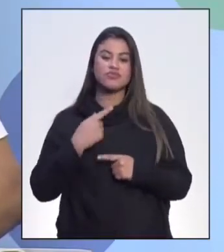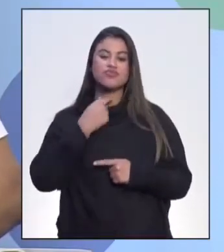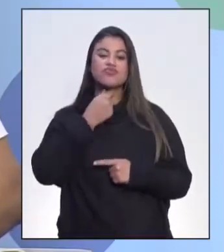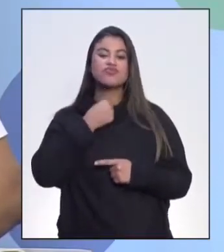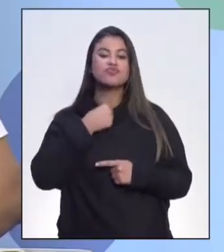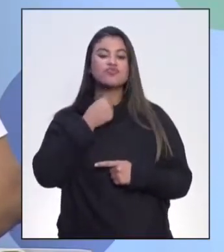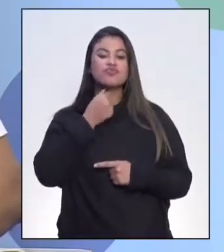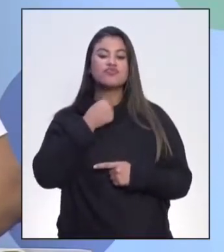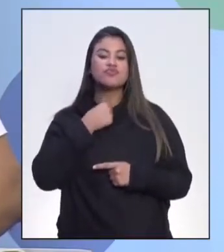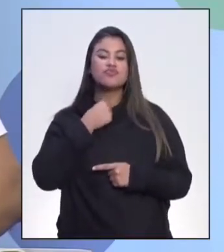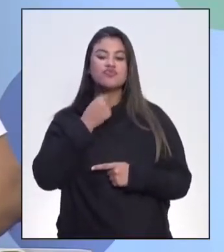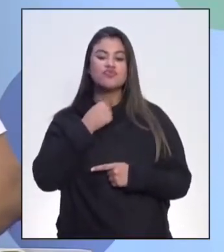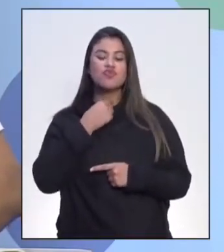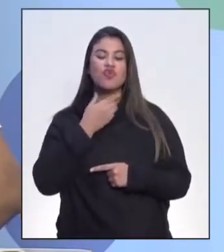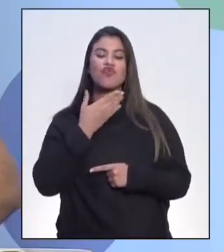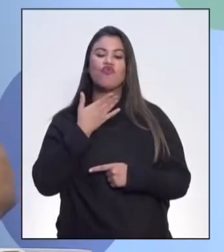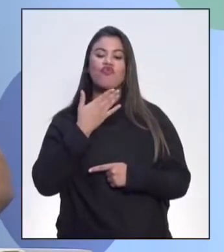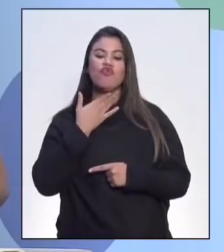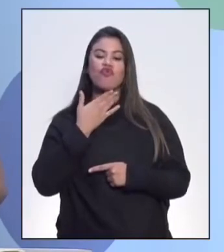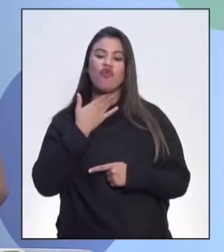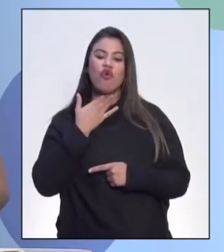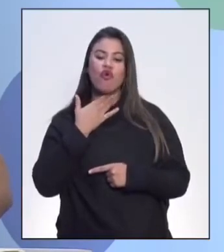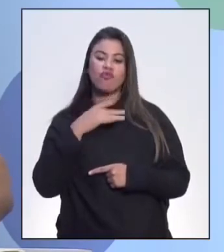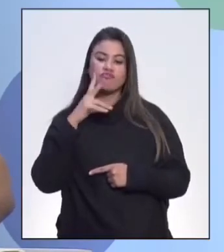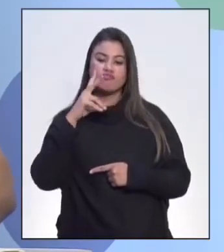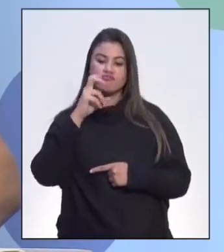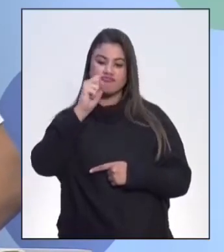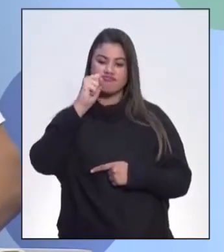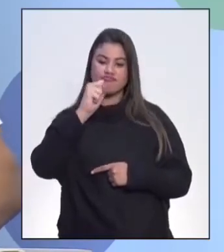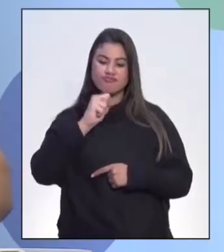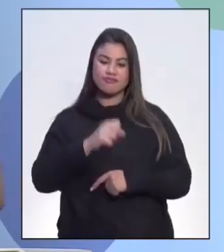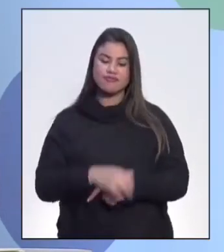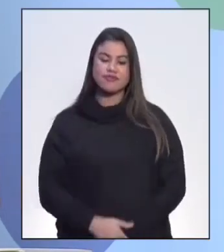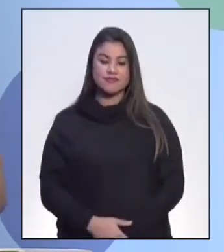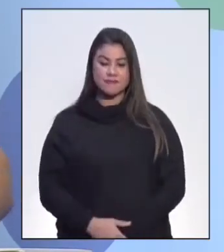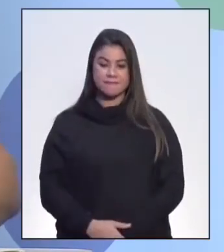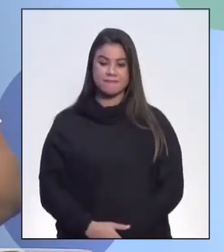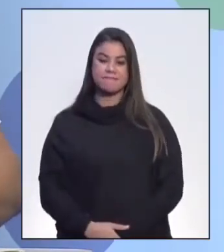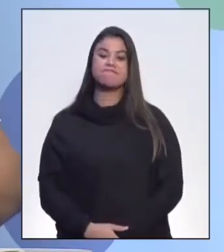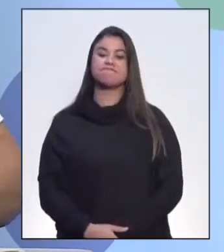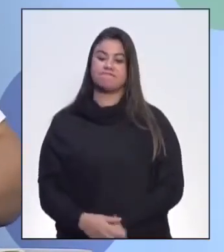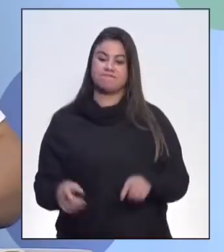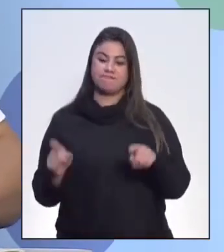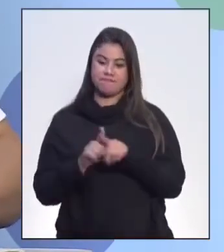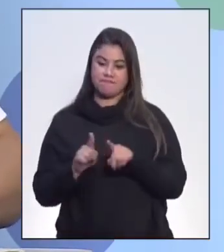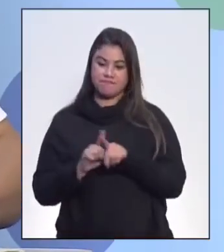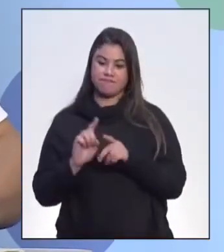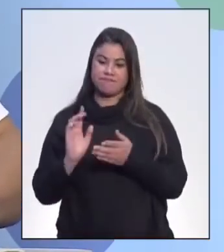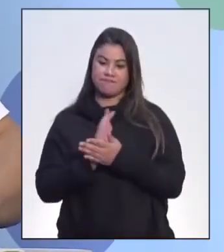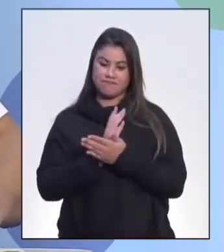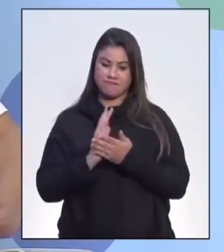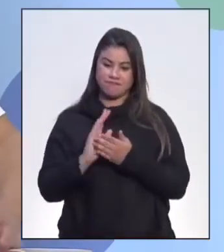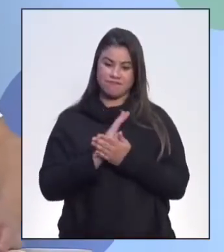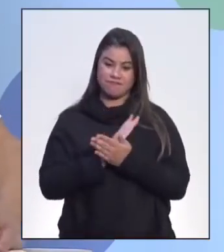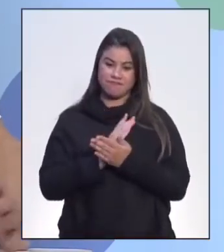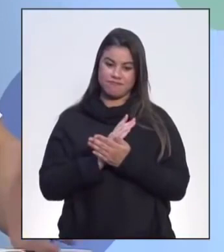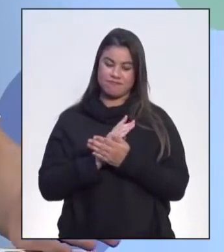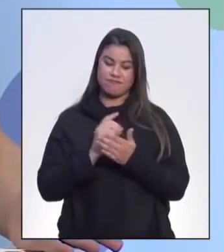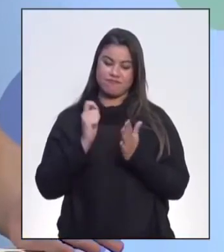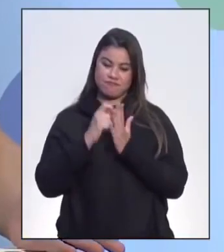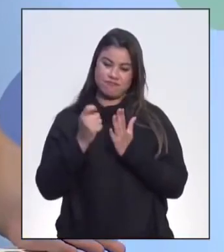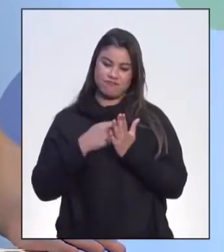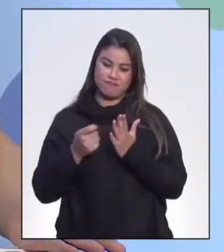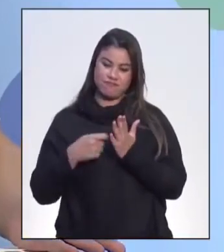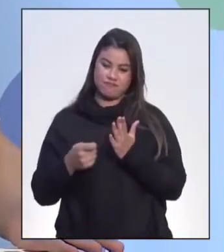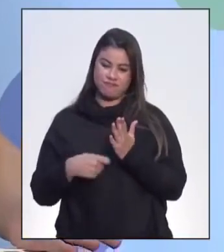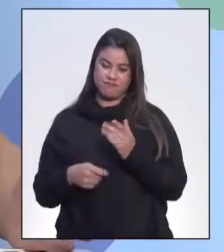um engrossamento, escreveu a Victória, muito bem. Agora, o pessoal também escreveu, foi numa outra linha de raciocínio, que não está errado, não.